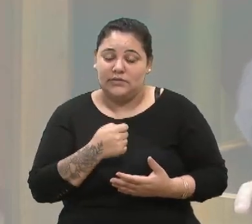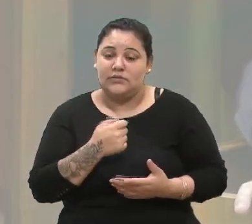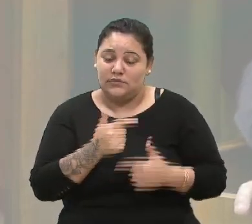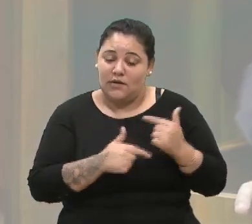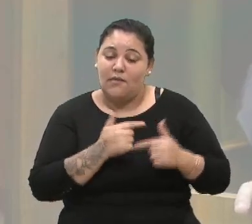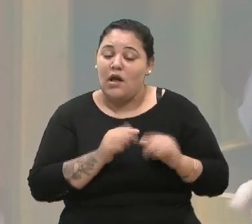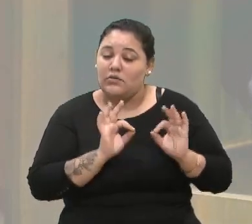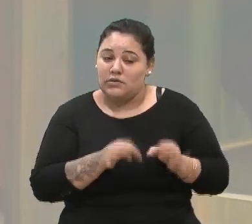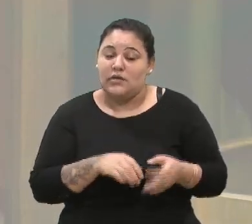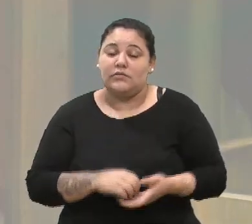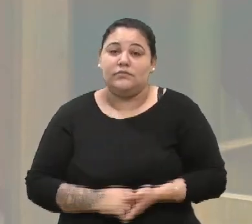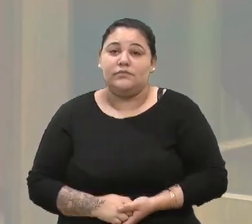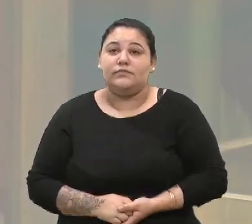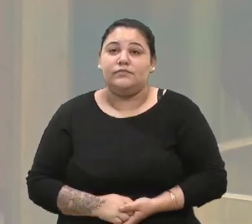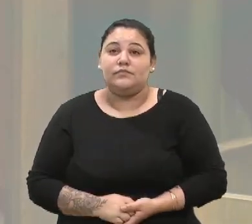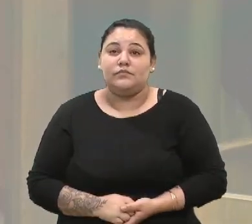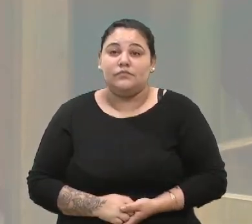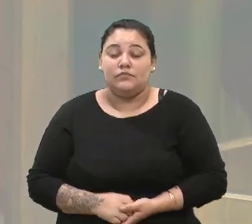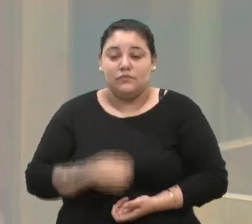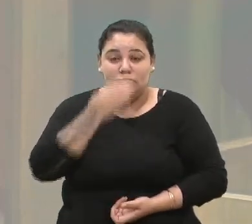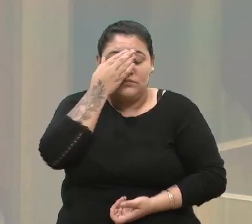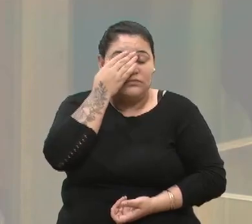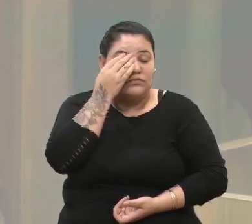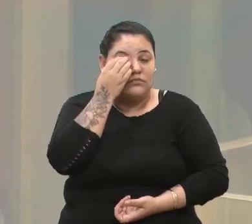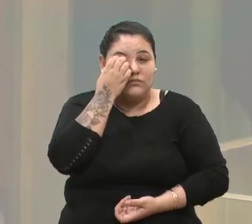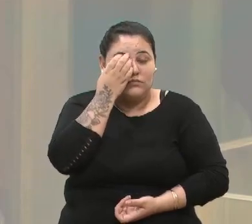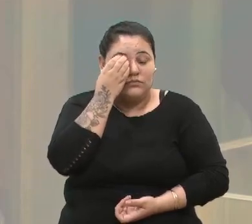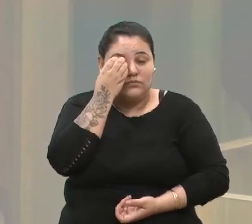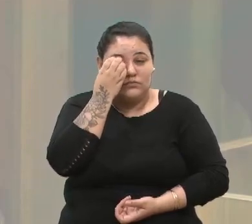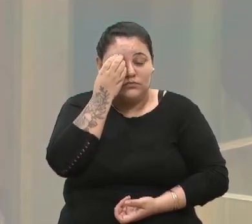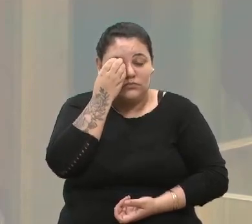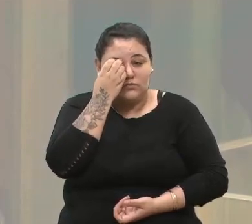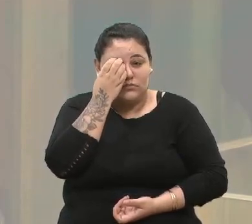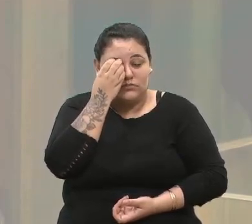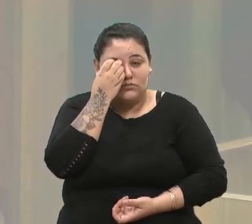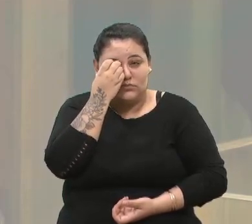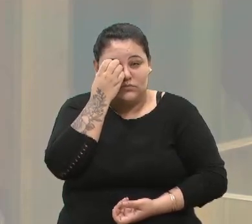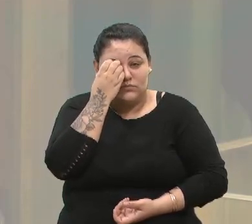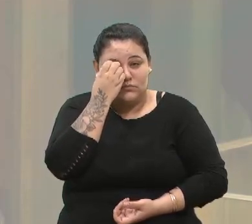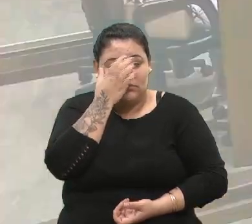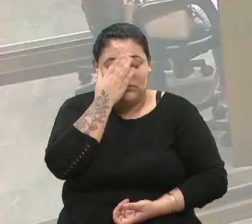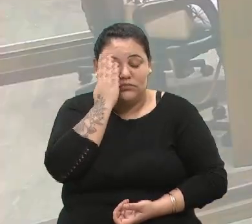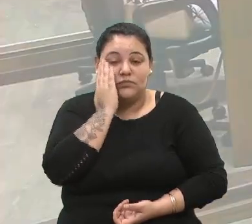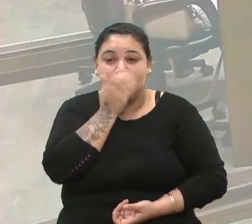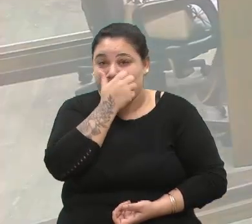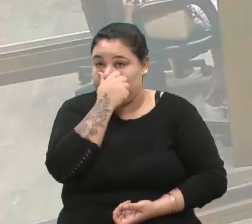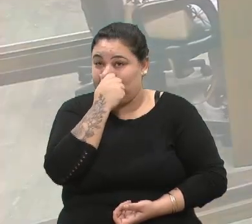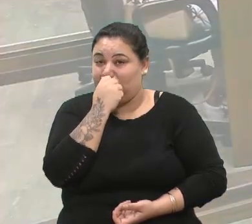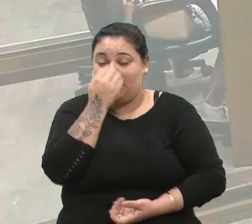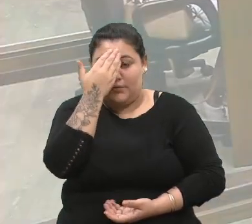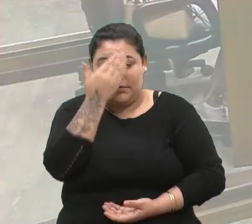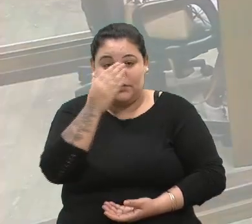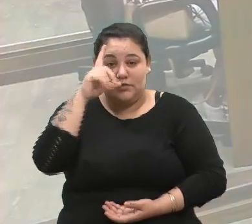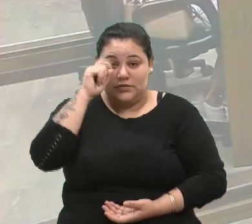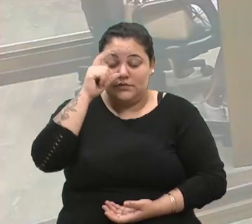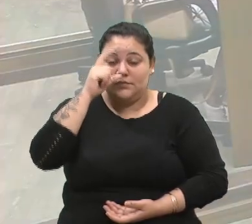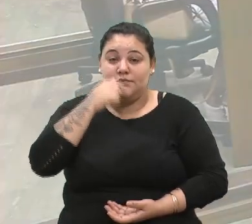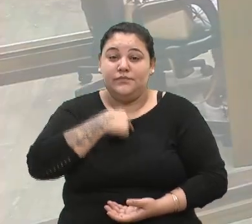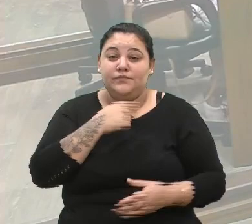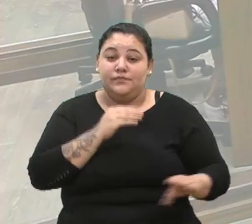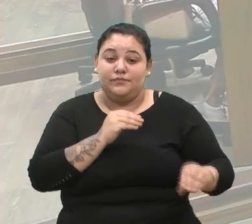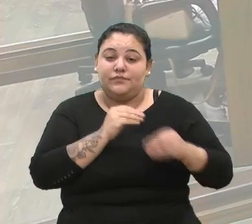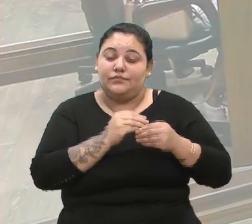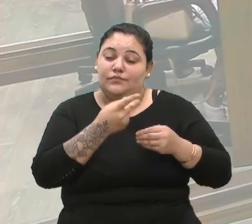forma adequada. Quem pediu a parte? Sua parte, vereador Fantinel. Uma parte depois. Obrigado, vereador Scalco. Eu me somo à